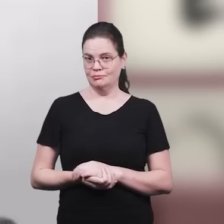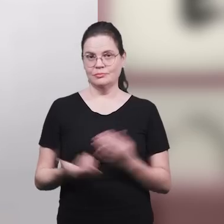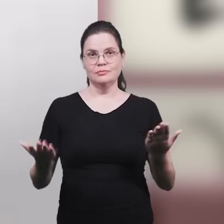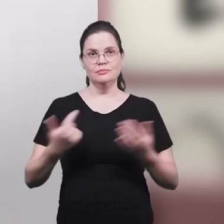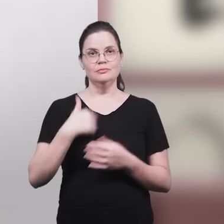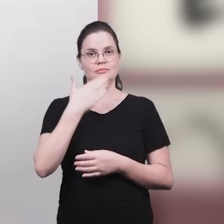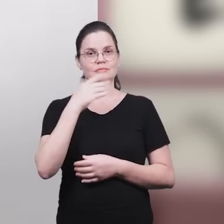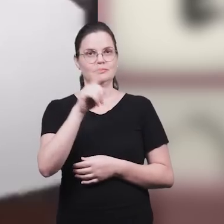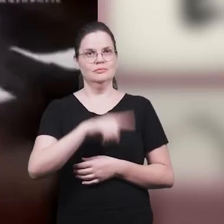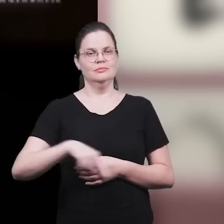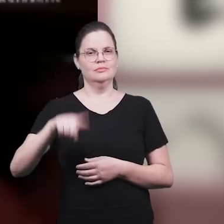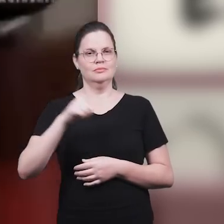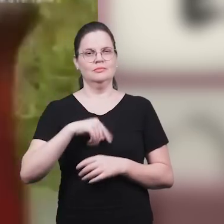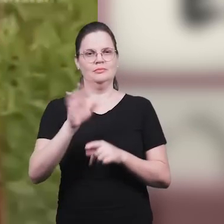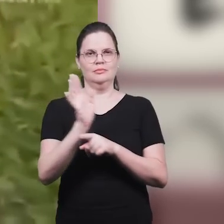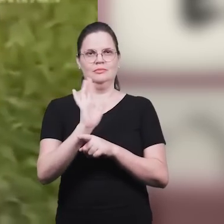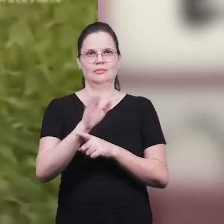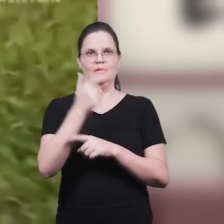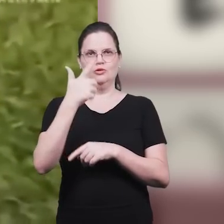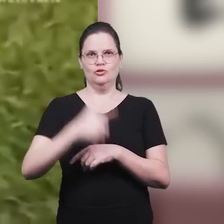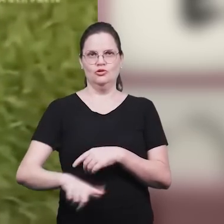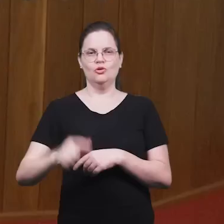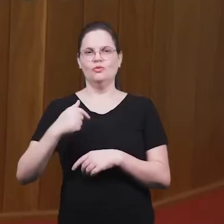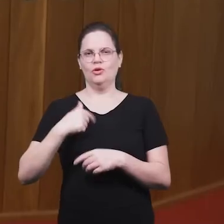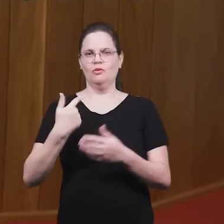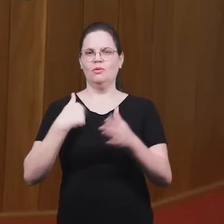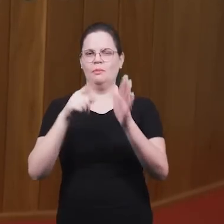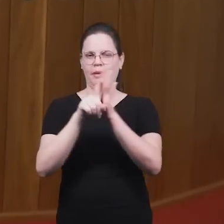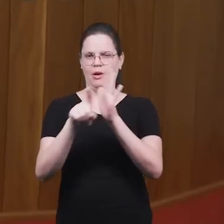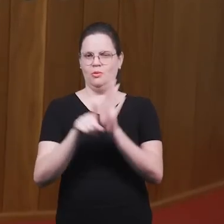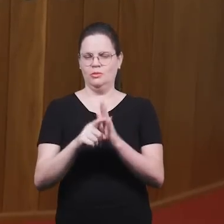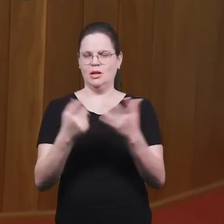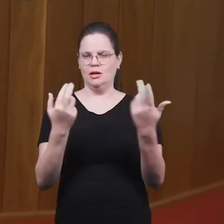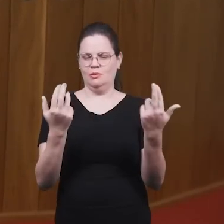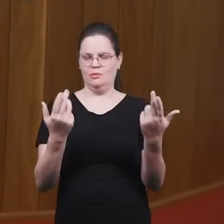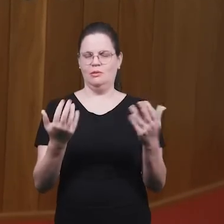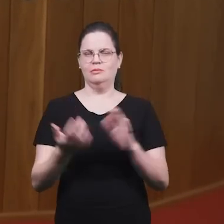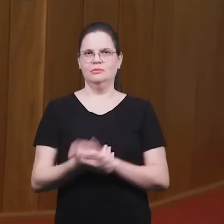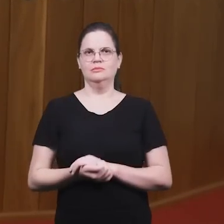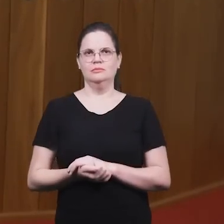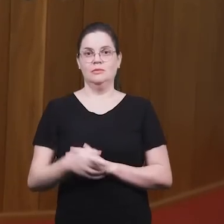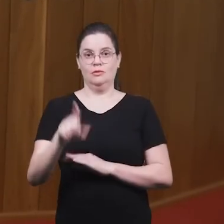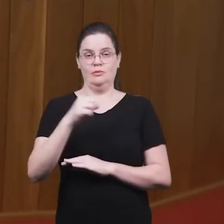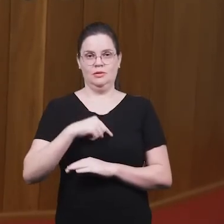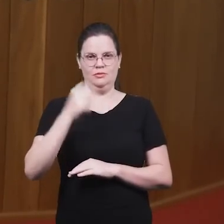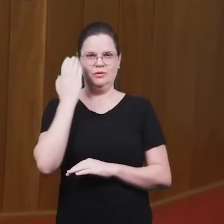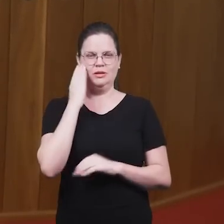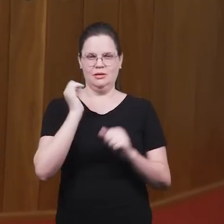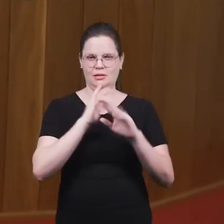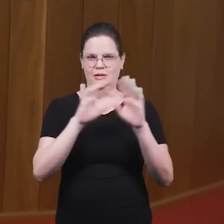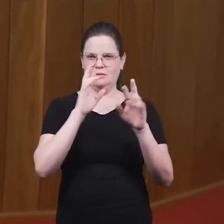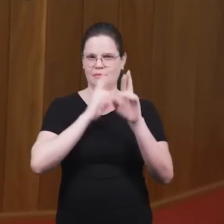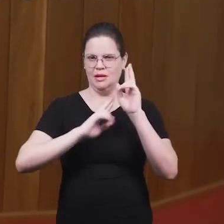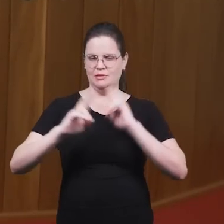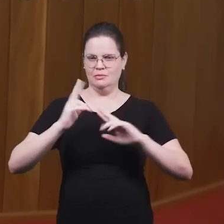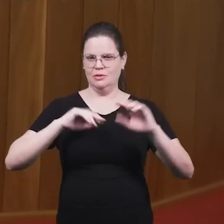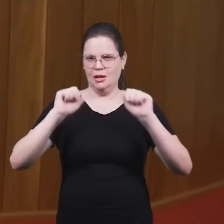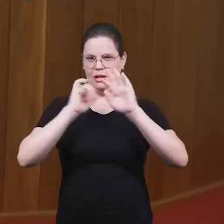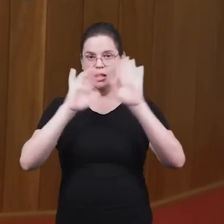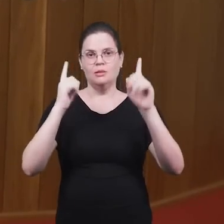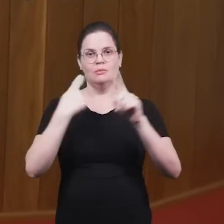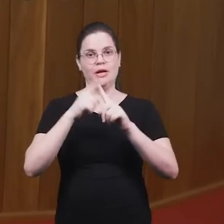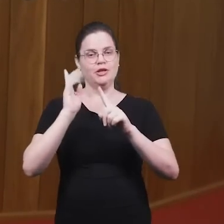Agora eu vou pedir os meninos para passar de novo, que eu vou fazer algumas perguntas para vocês. Que agora vocês vão saber me responder que vocês